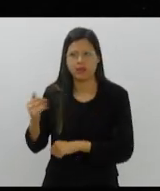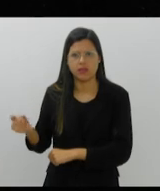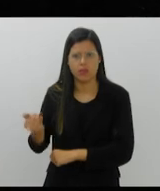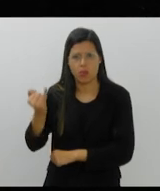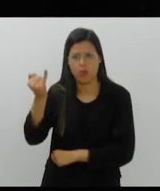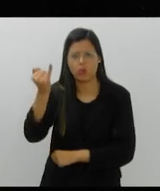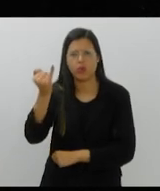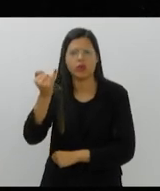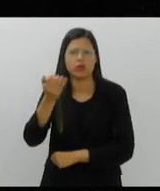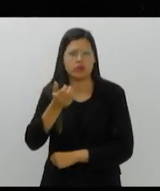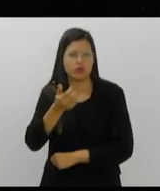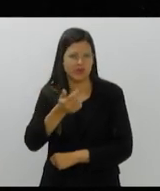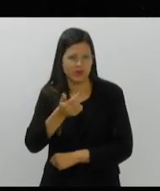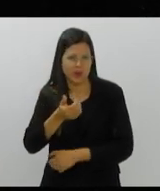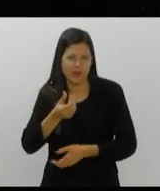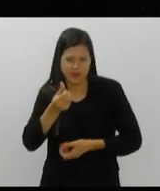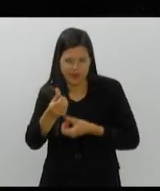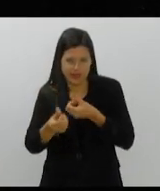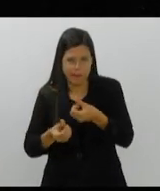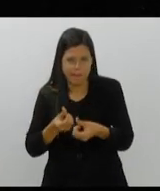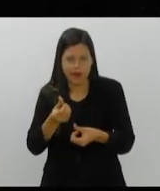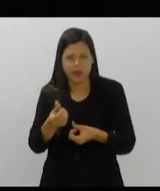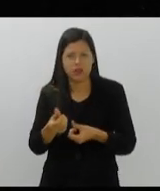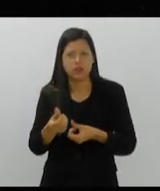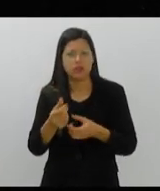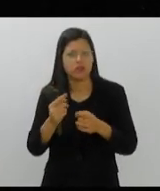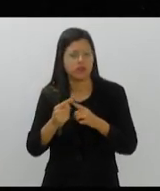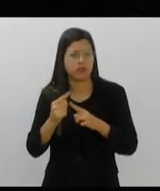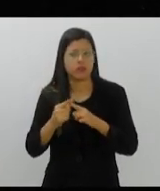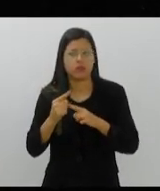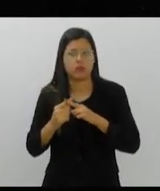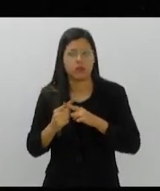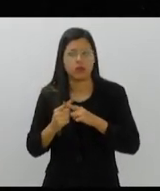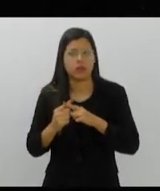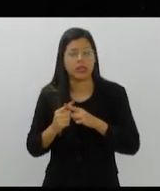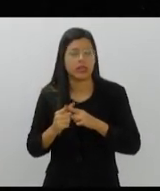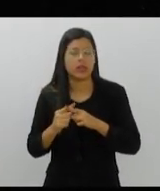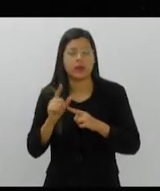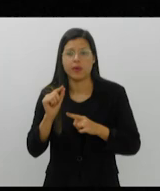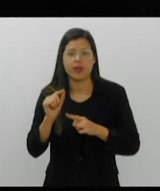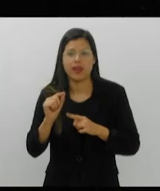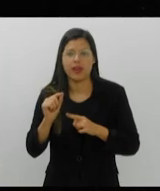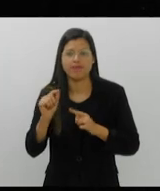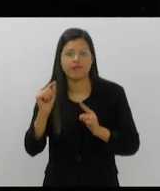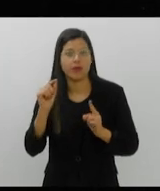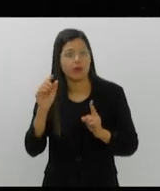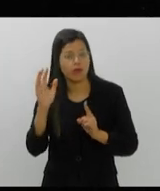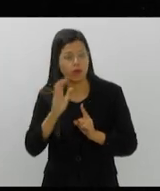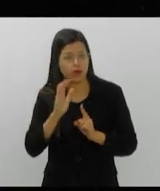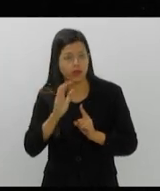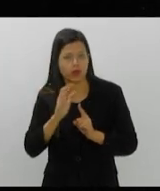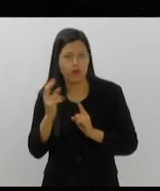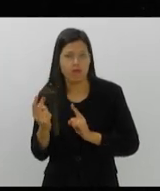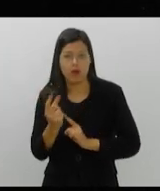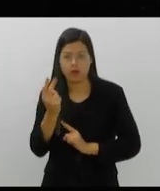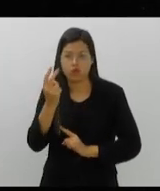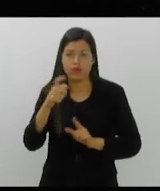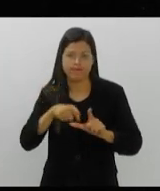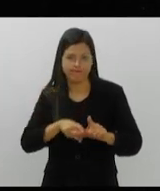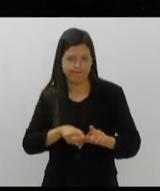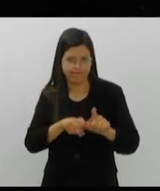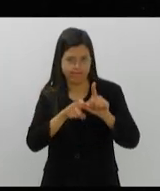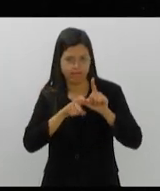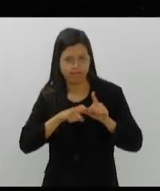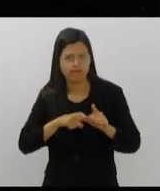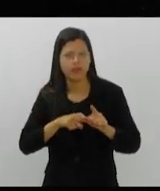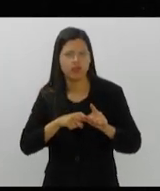segundo semestre, porque mexe no valor da dívida que nós temos que pagar